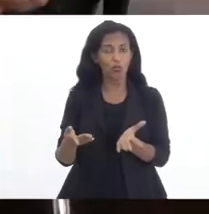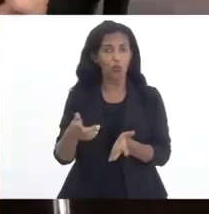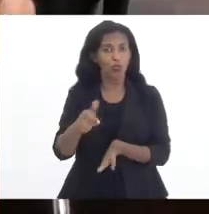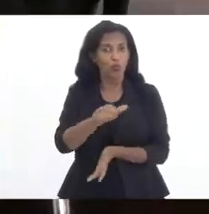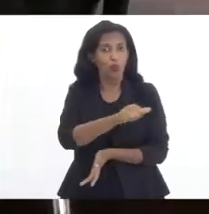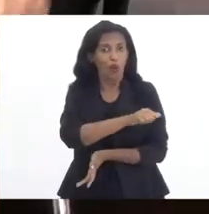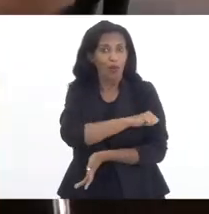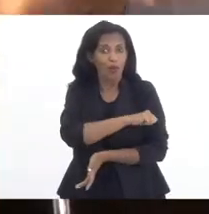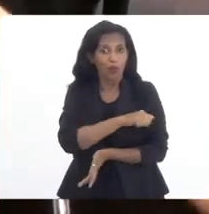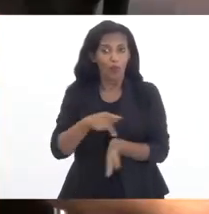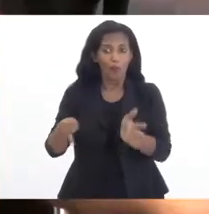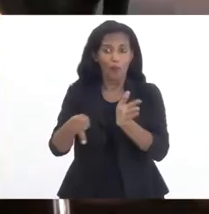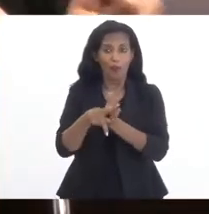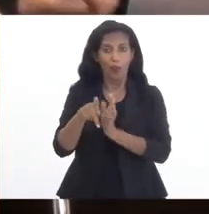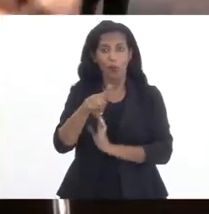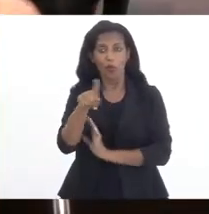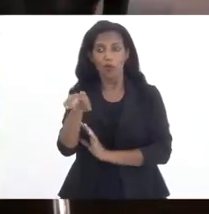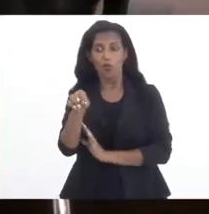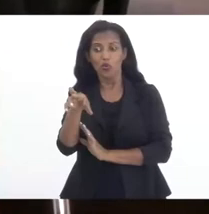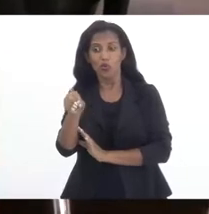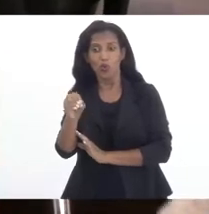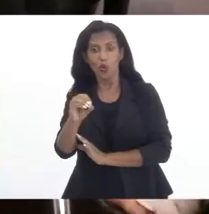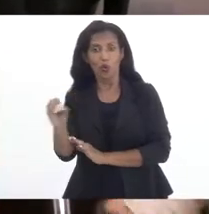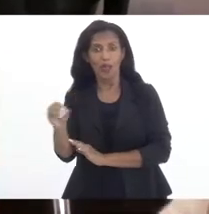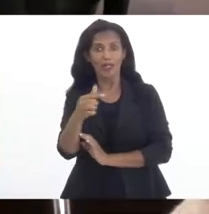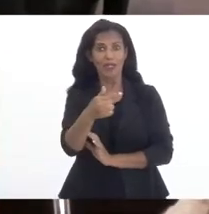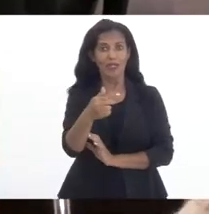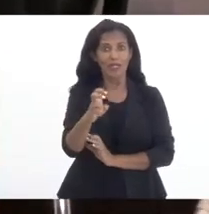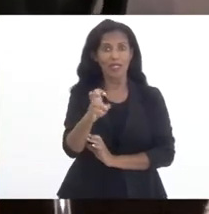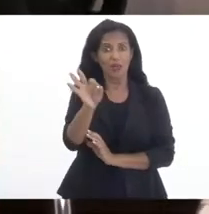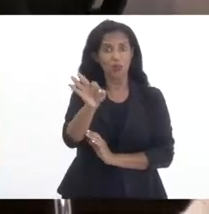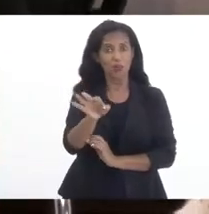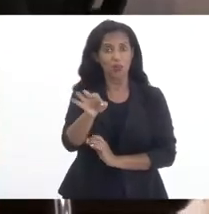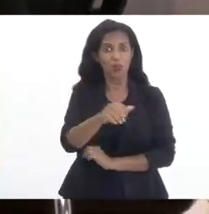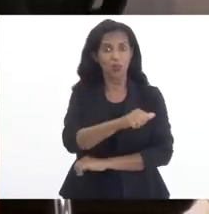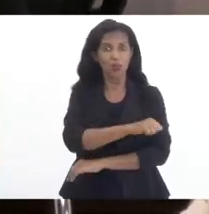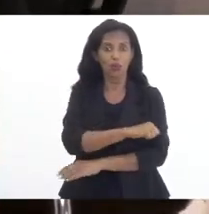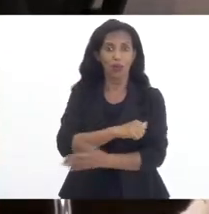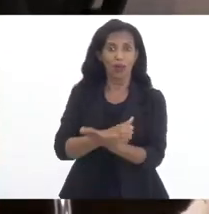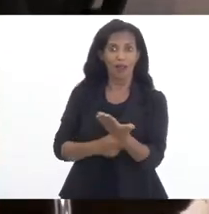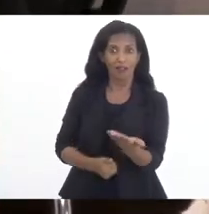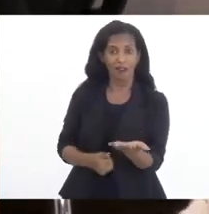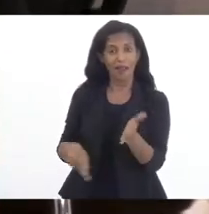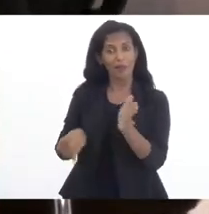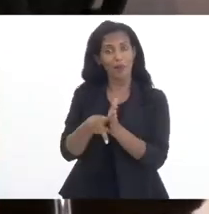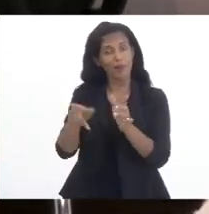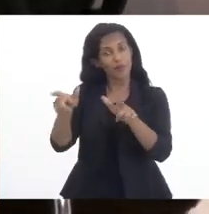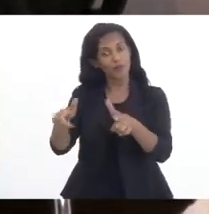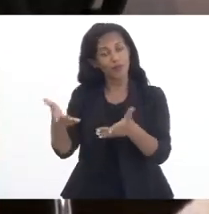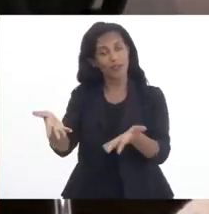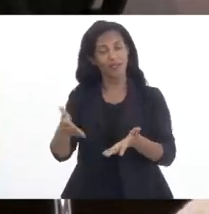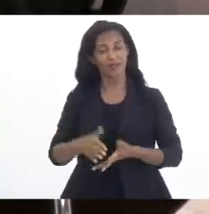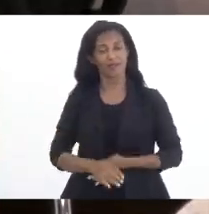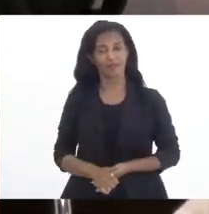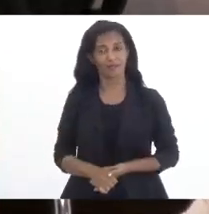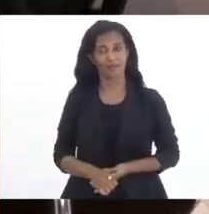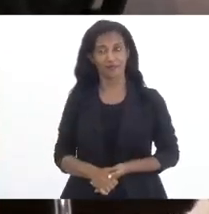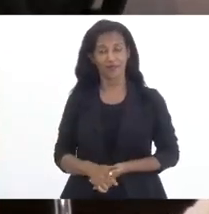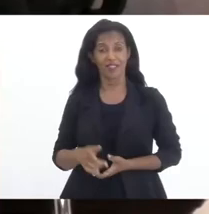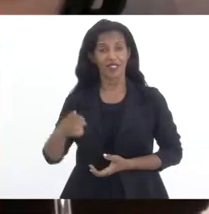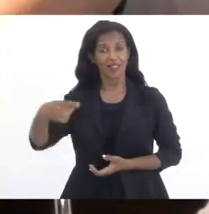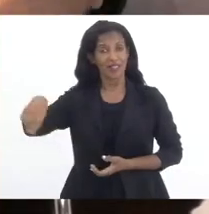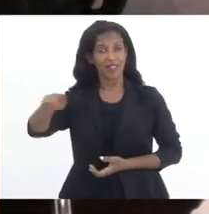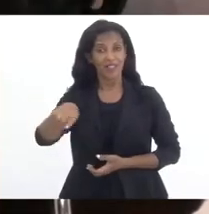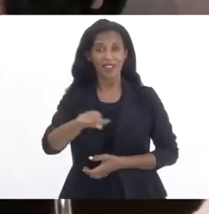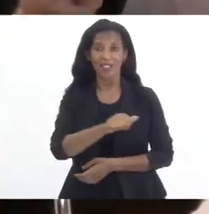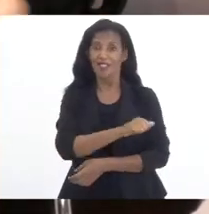oriundos da Zona Oeste, porque 75% dos nossos alunos são da Zona Oeste. Esses